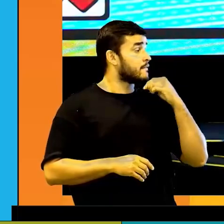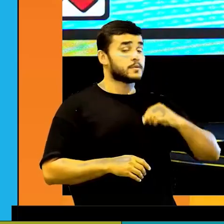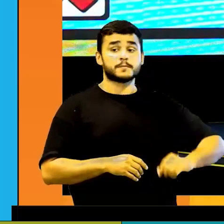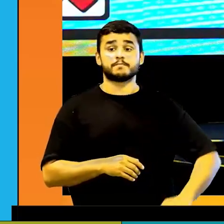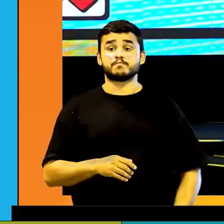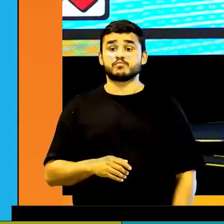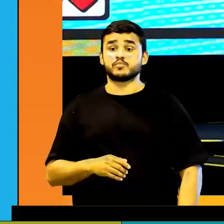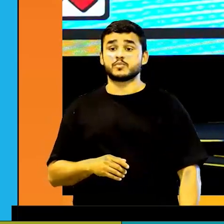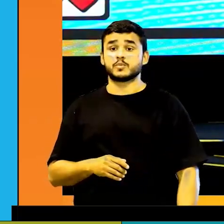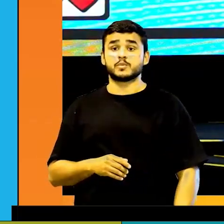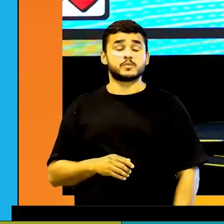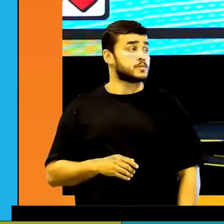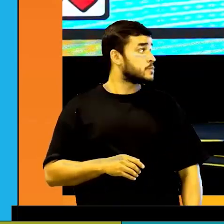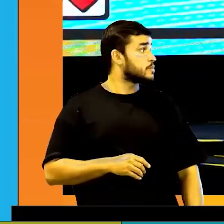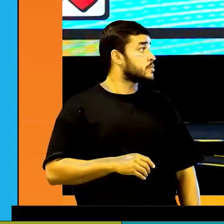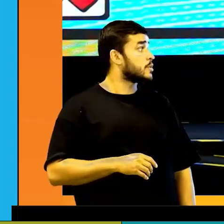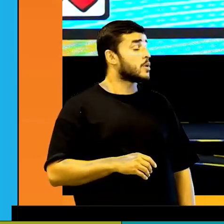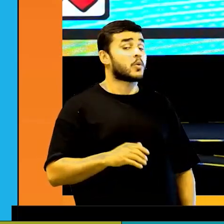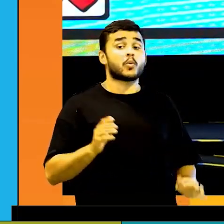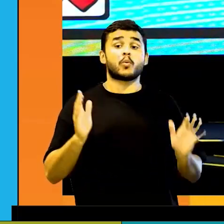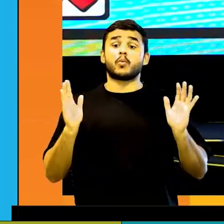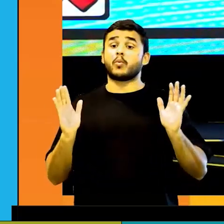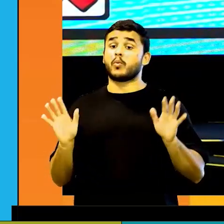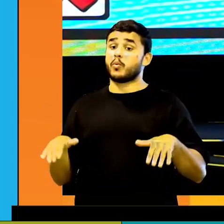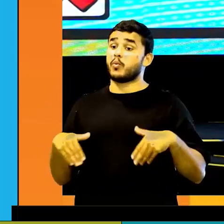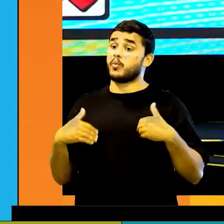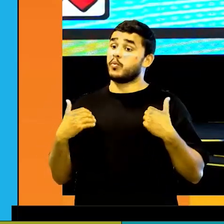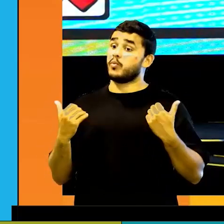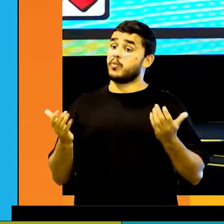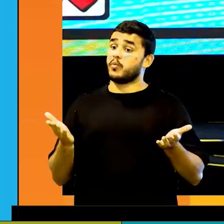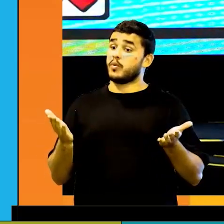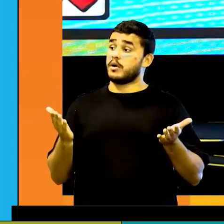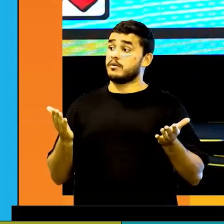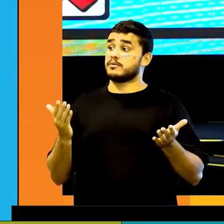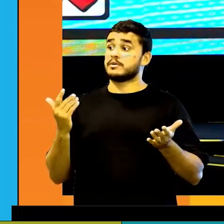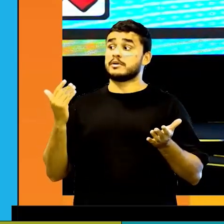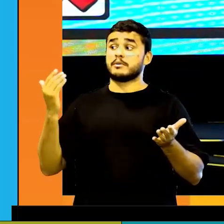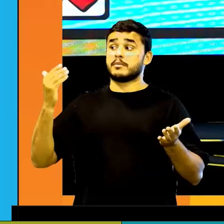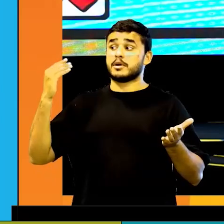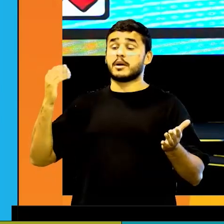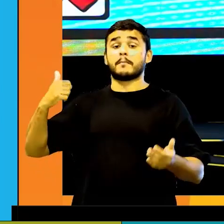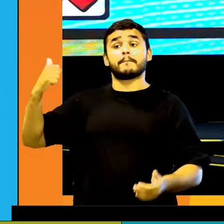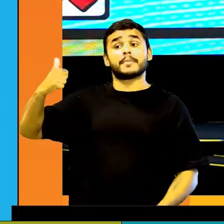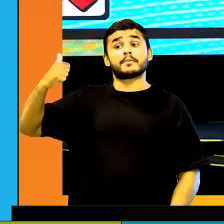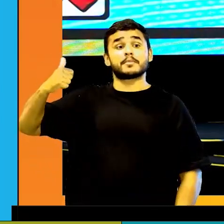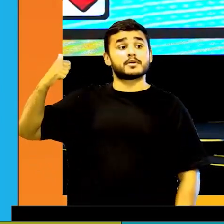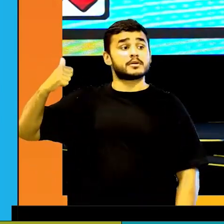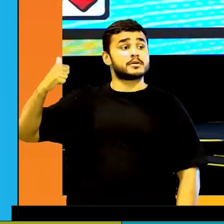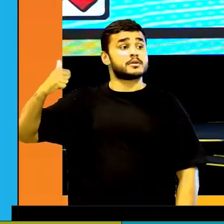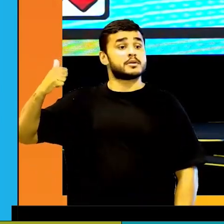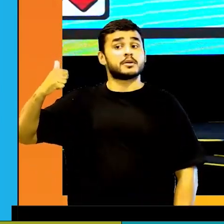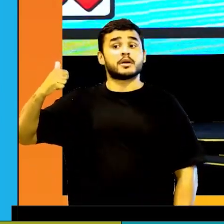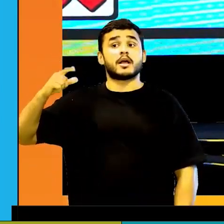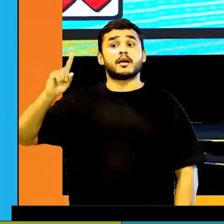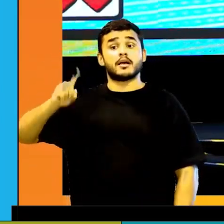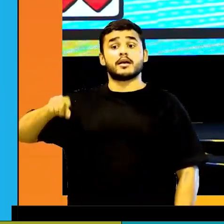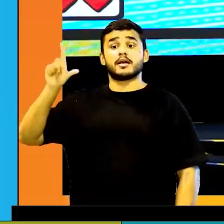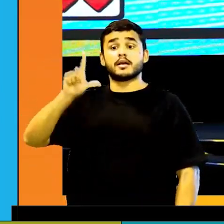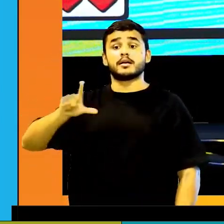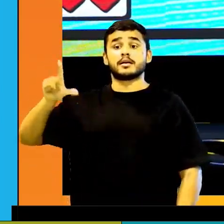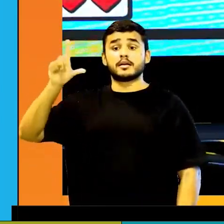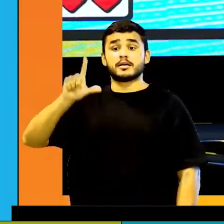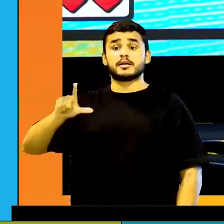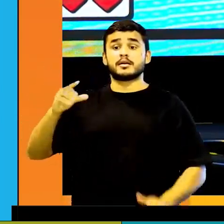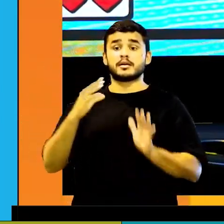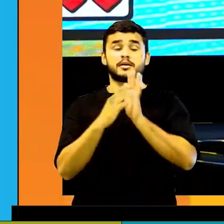Show. Qual foi a primeira escola literária, a primeira, na periodização da literatura